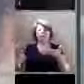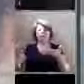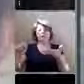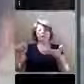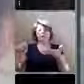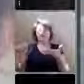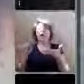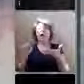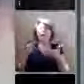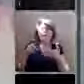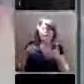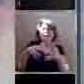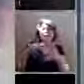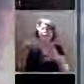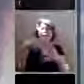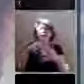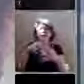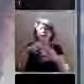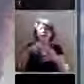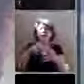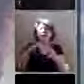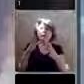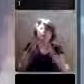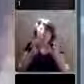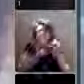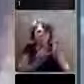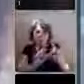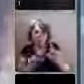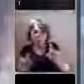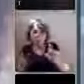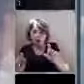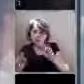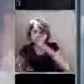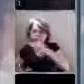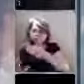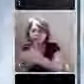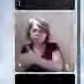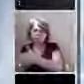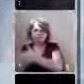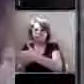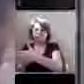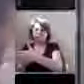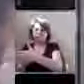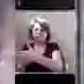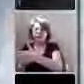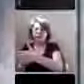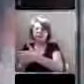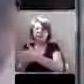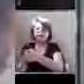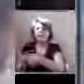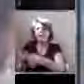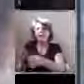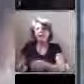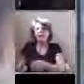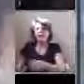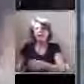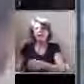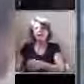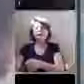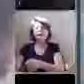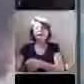falando da metalexicografia, interrompeu com o quadro, aí você interrompeu com o